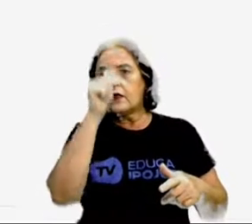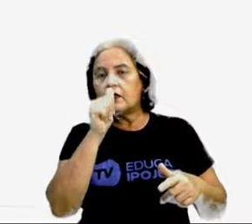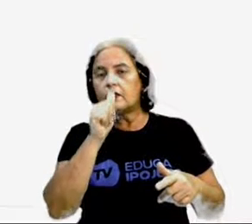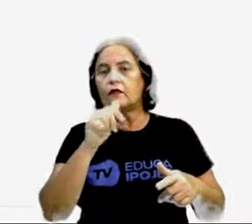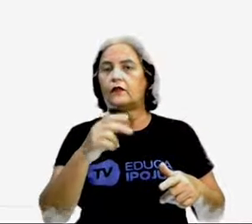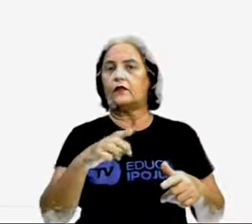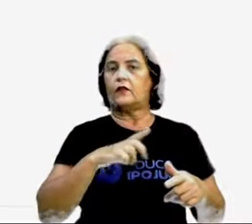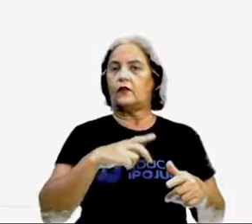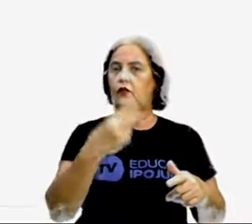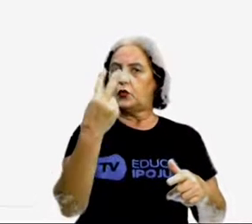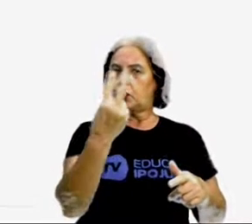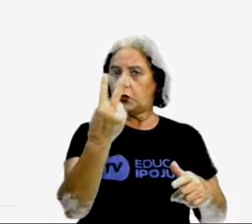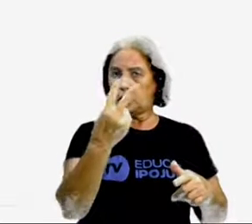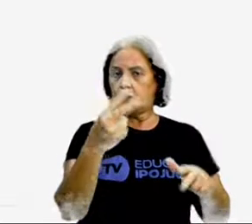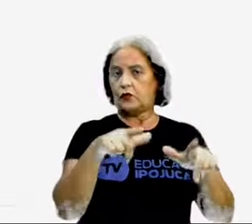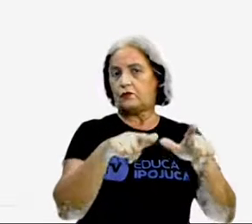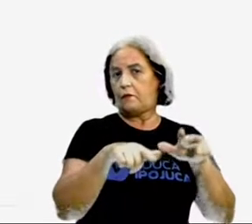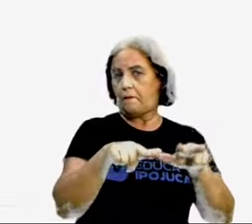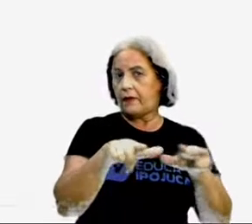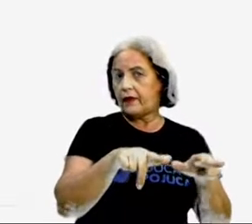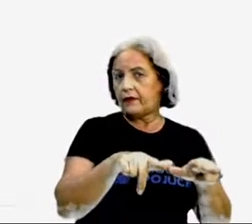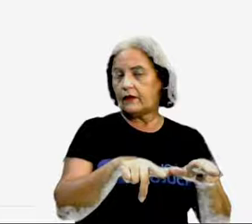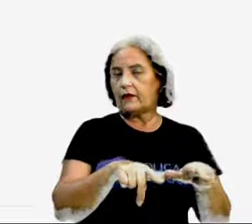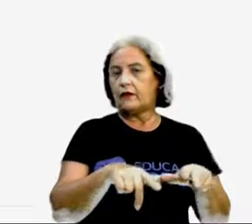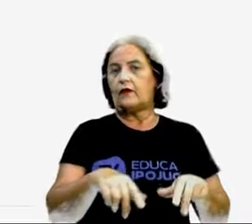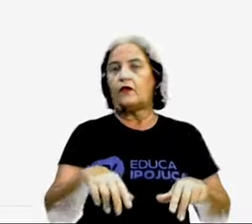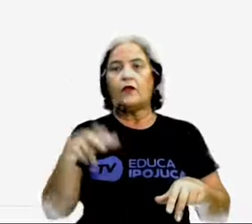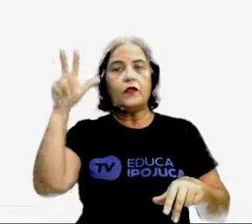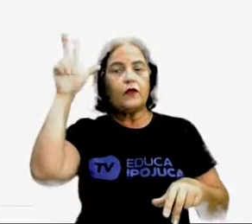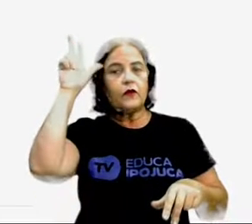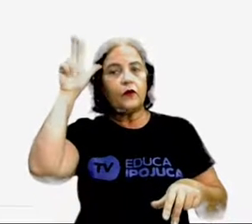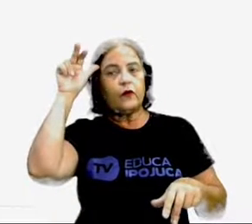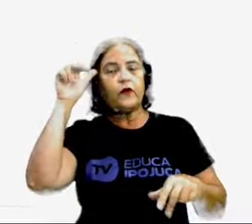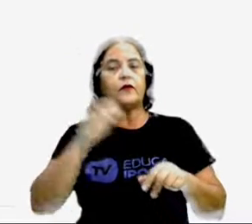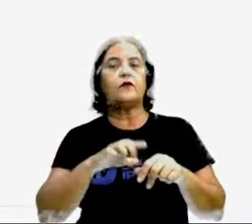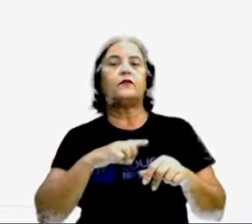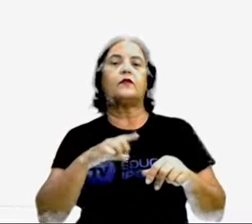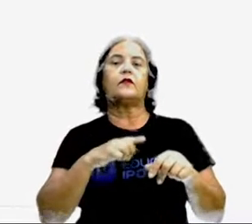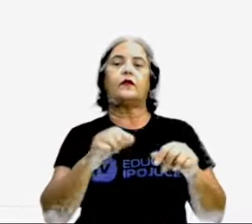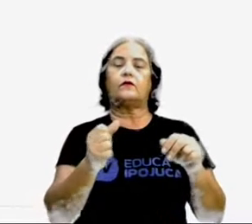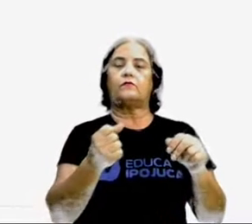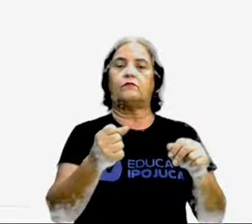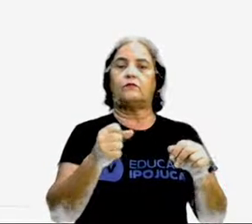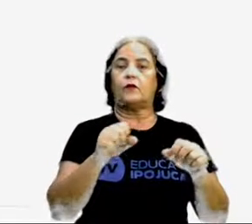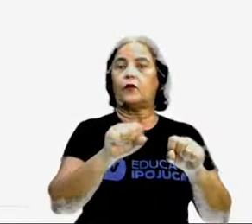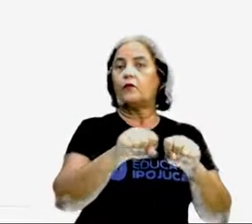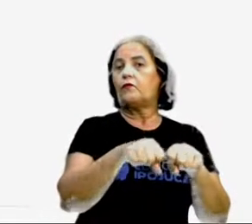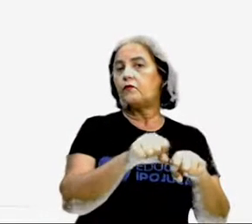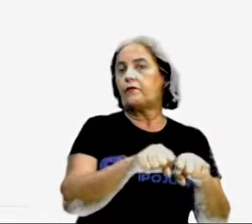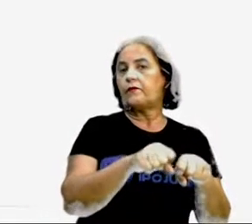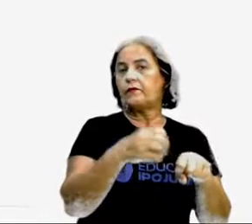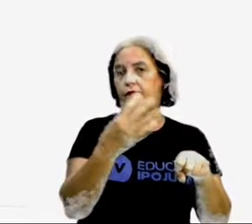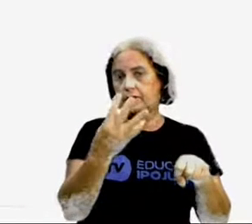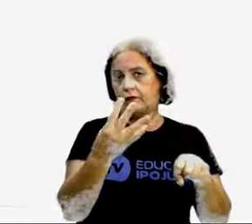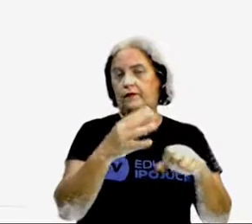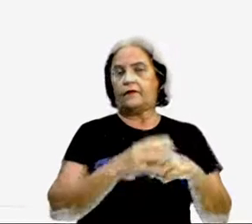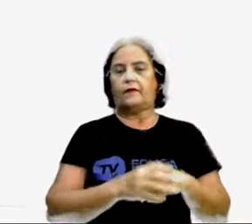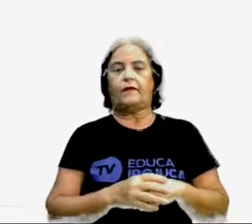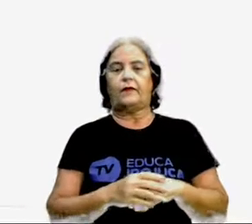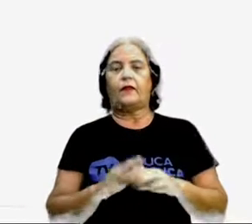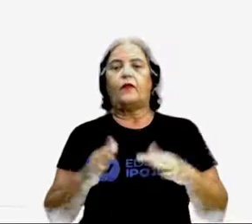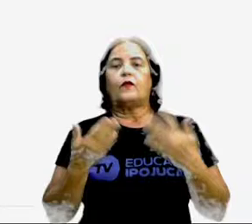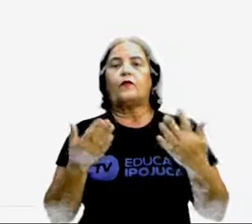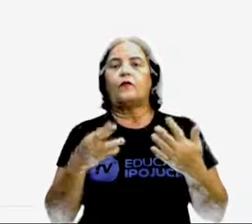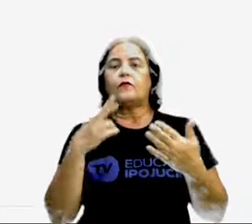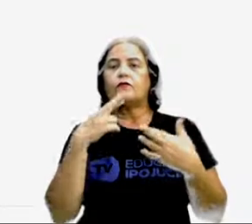isso, 2 vezes x mais 4y é igual a 22, total de patas. Então, como é que nós vamos